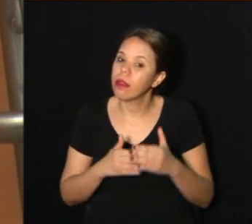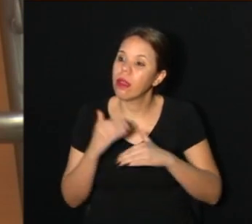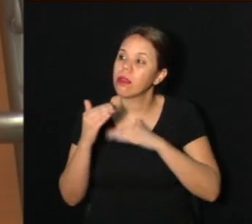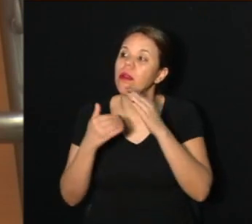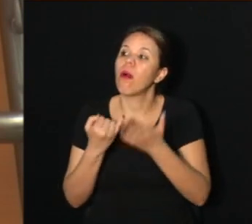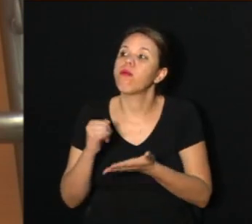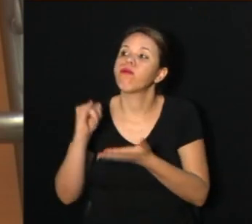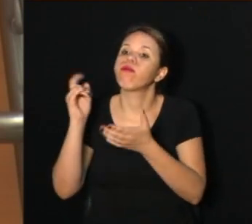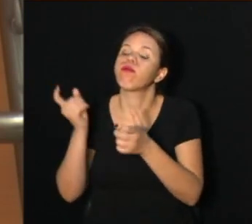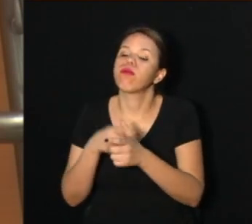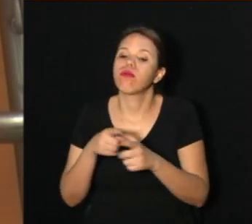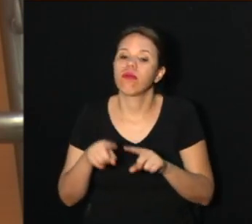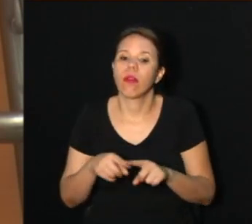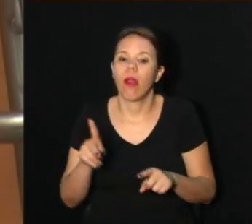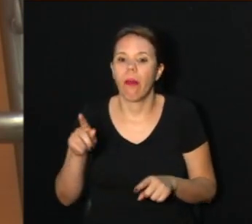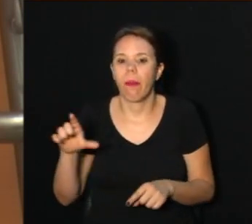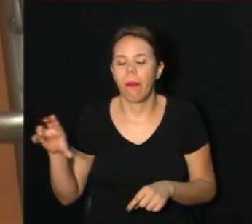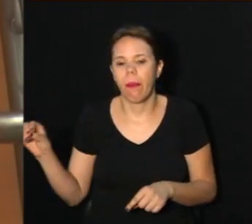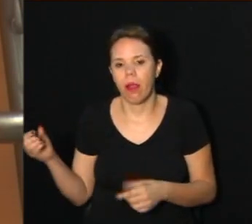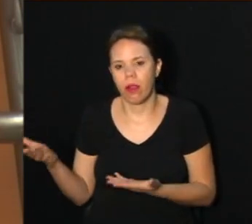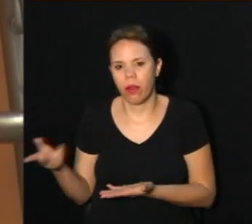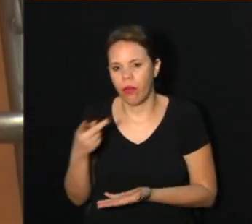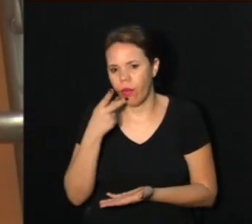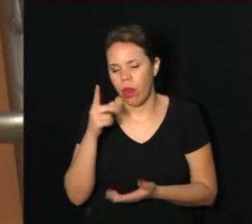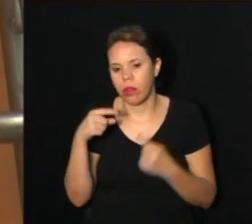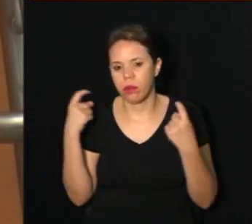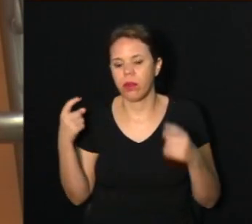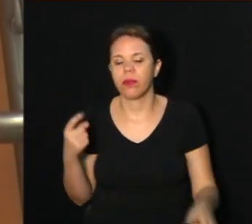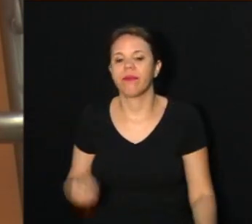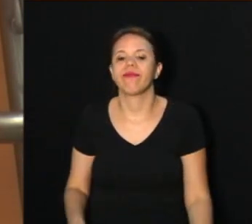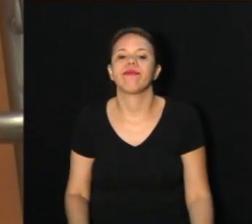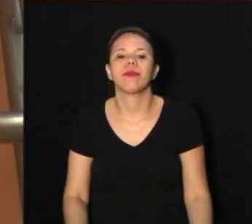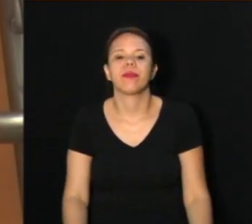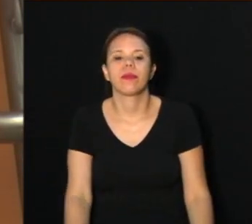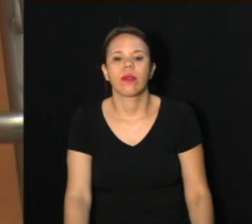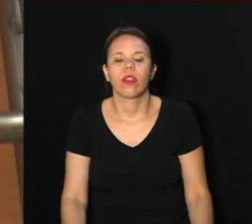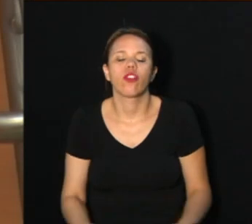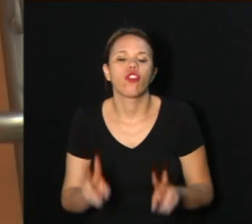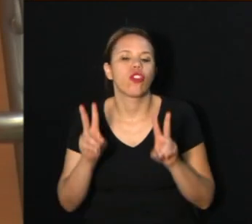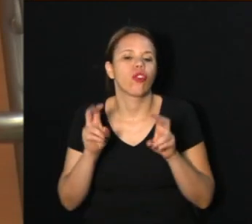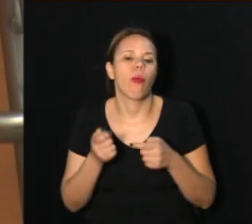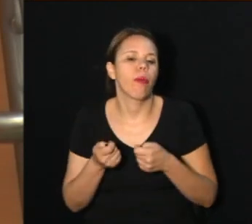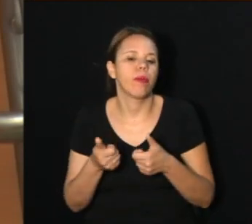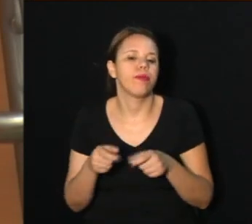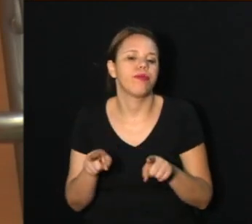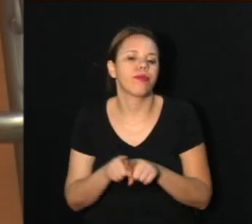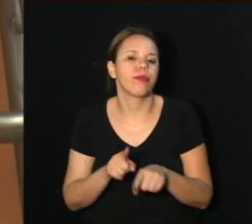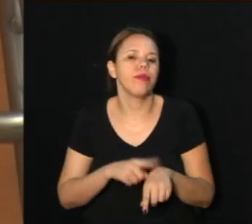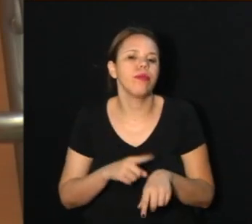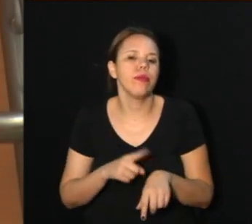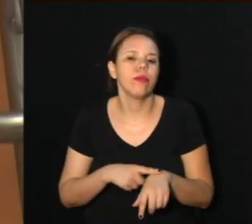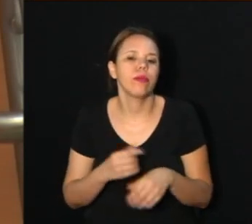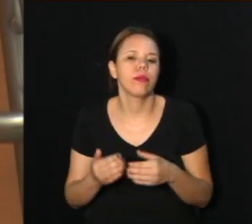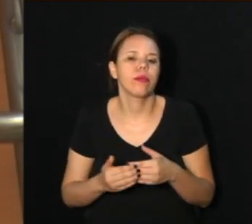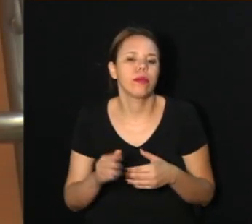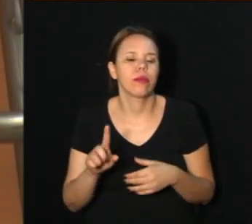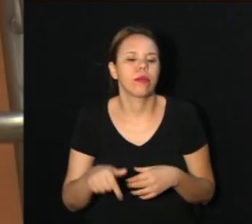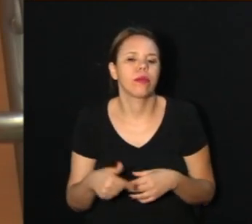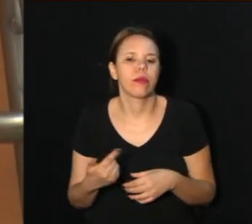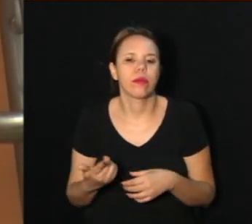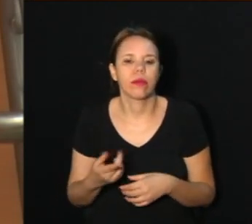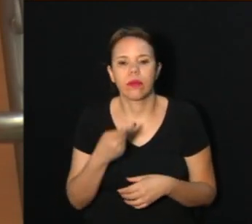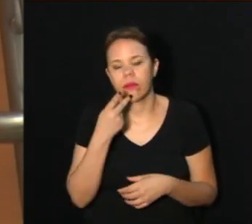carga. Paulo colocou muito bem aqui sobre essa preocupação da sucumbência, e do momento. Eu vou partir desse